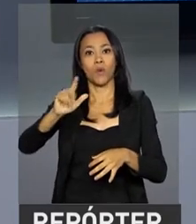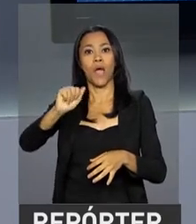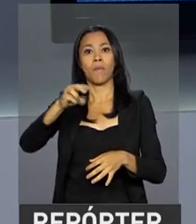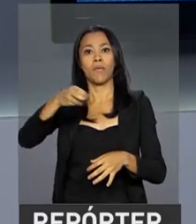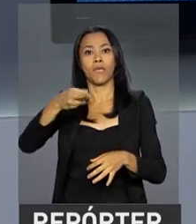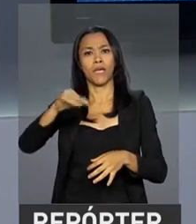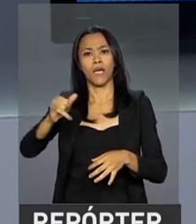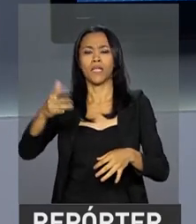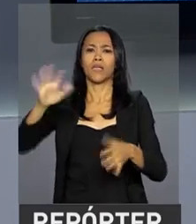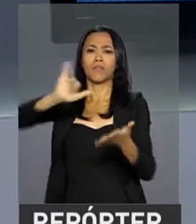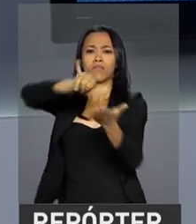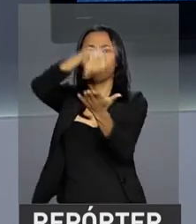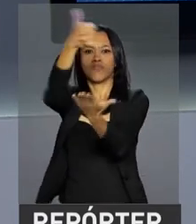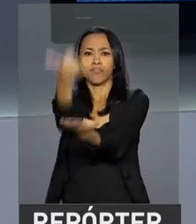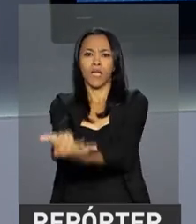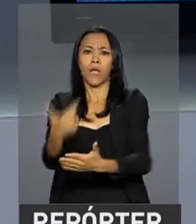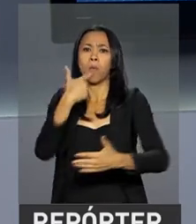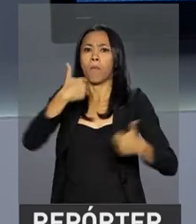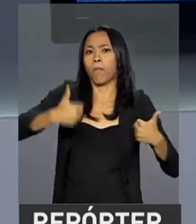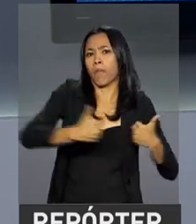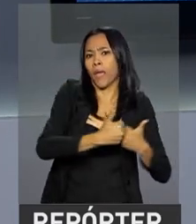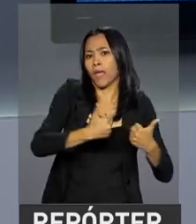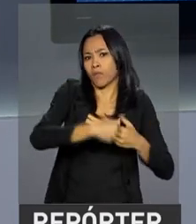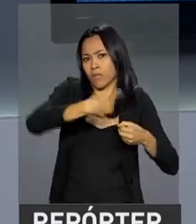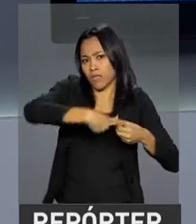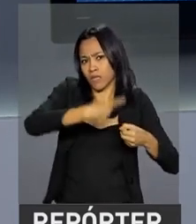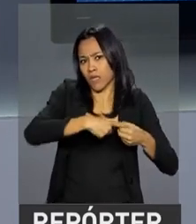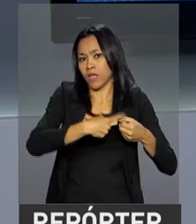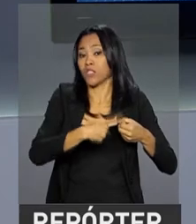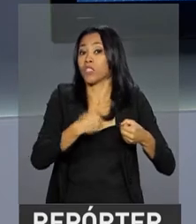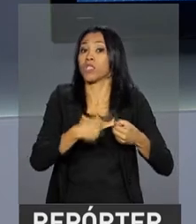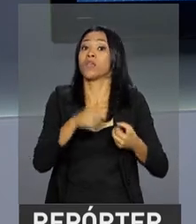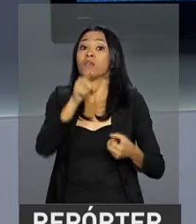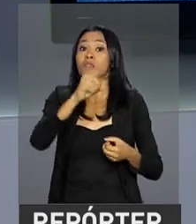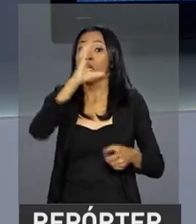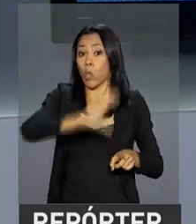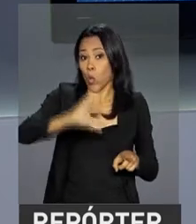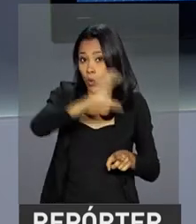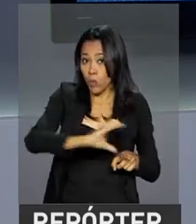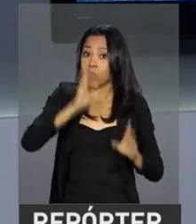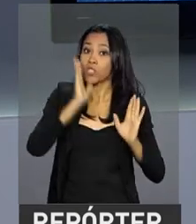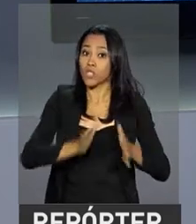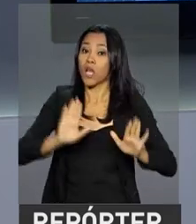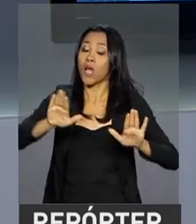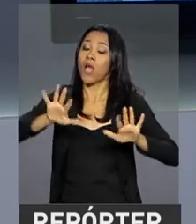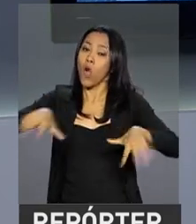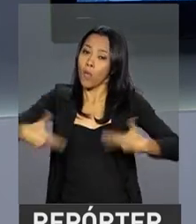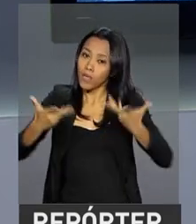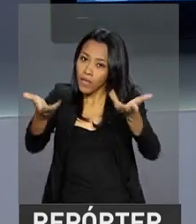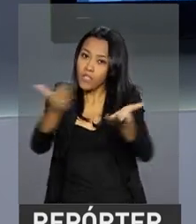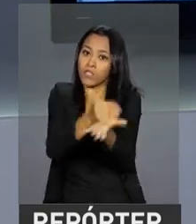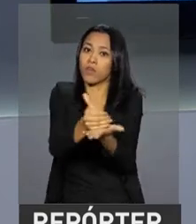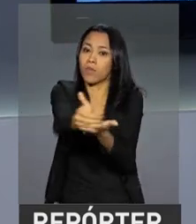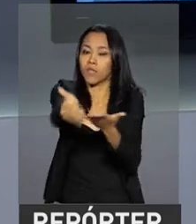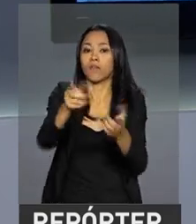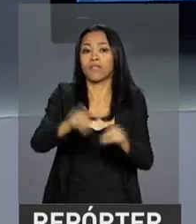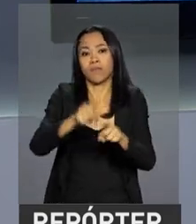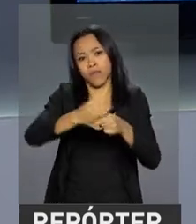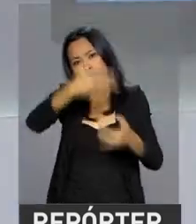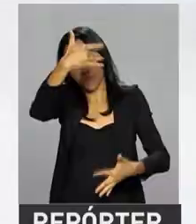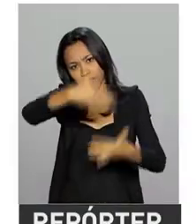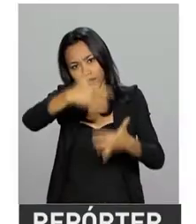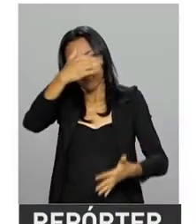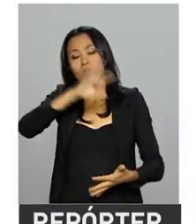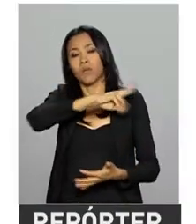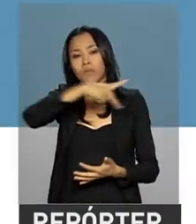quilômetros do aeroporto da cidade de medellín na colômbia as homenagens já começaram nas duas cidades e por meio das redes sociais o presidente